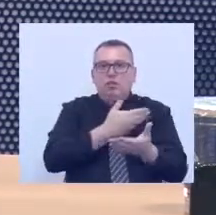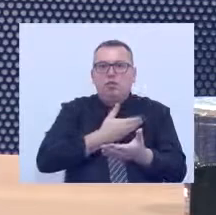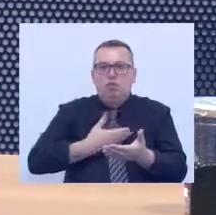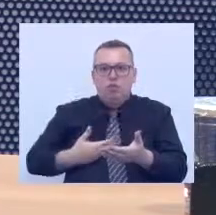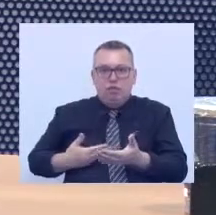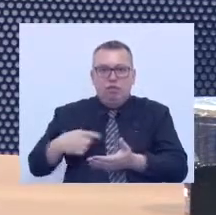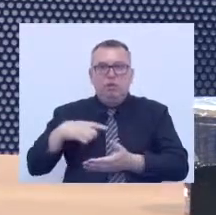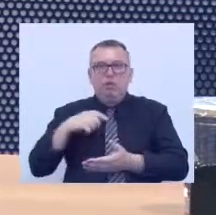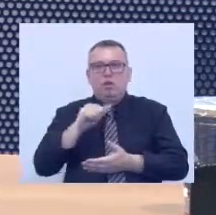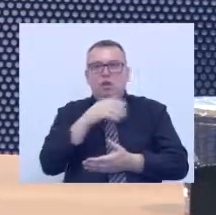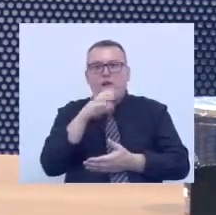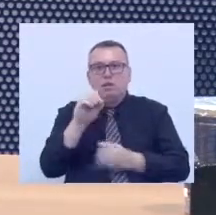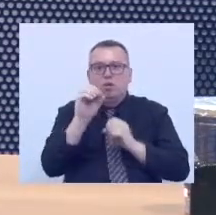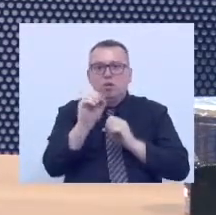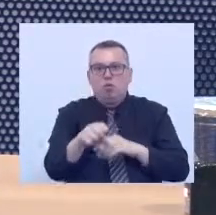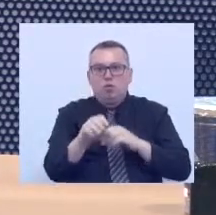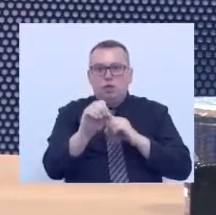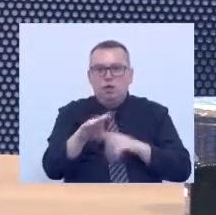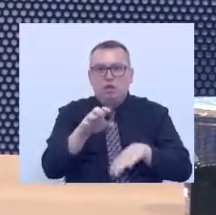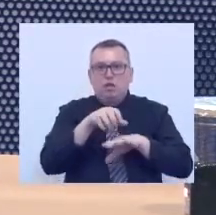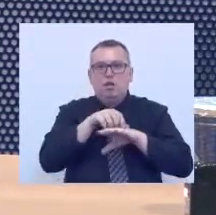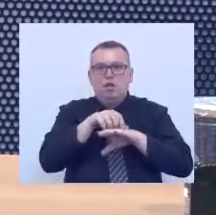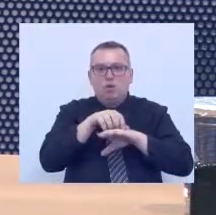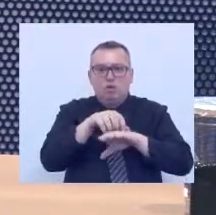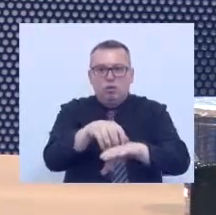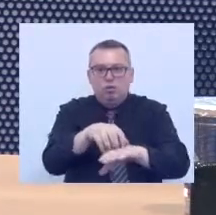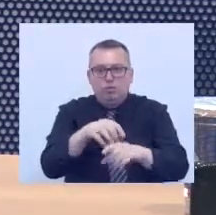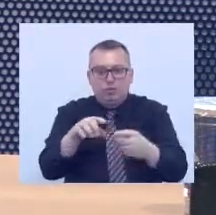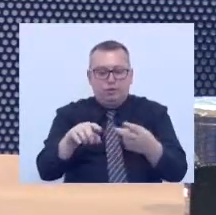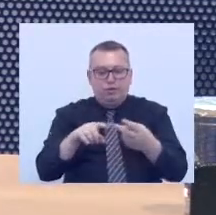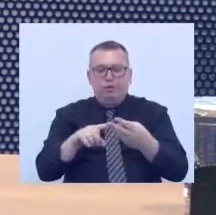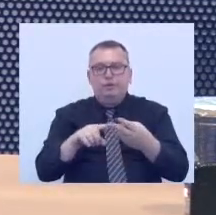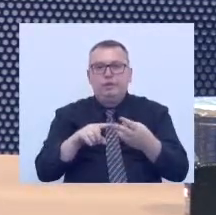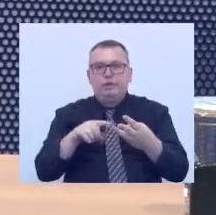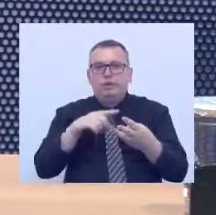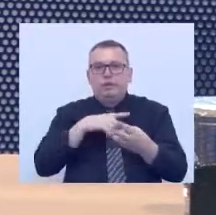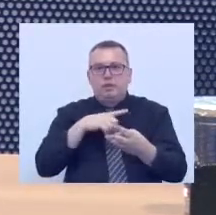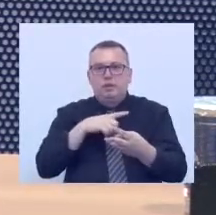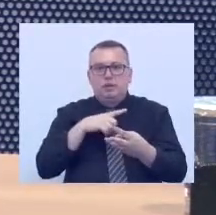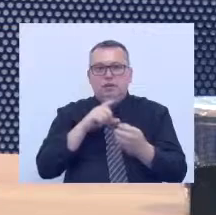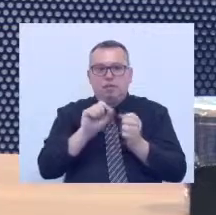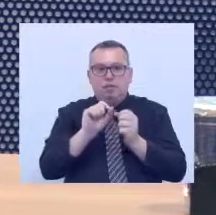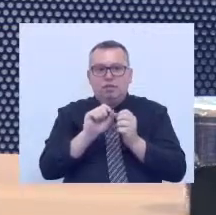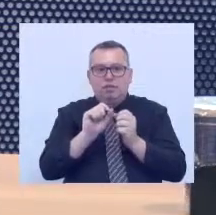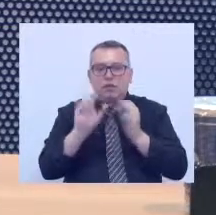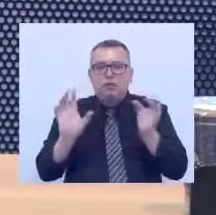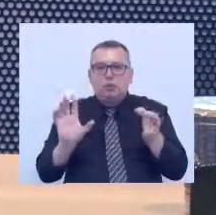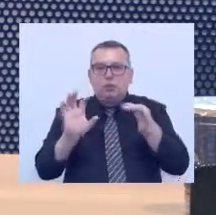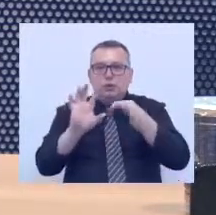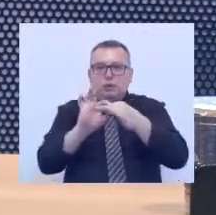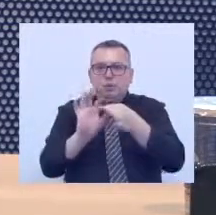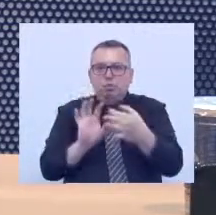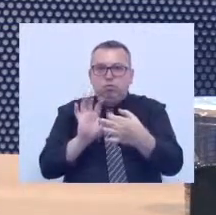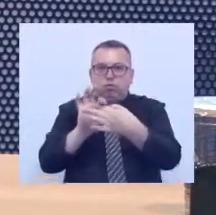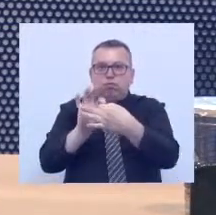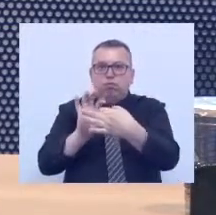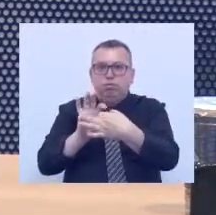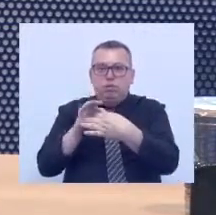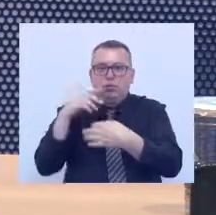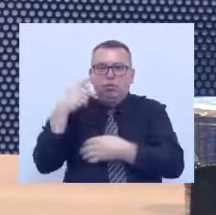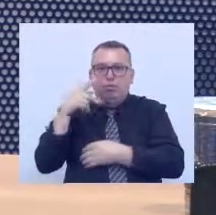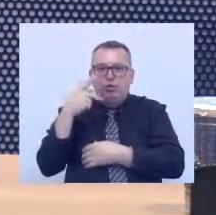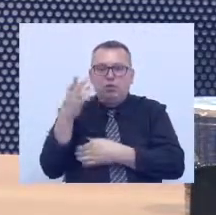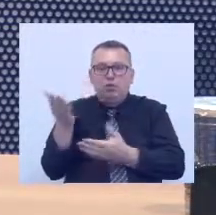tem ações com educação, com a Secretaria de Transporte, né? A gente faz uma articulação, até porque as políticas públicas